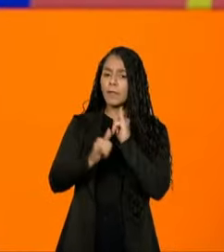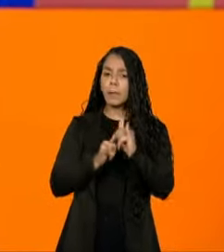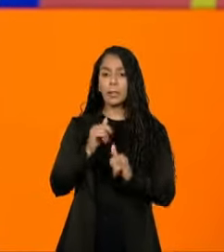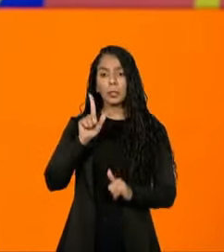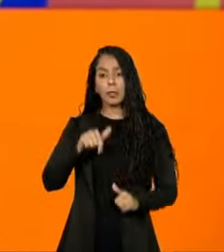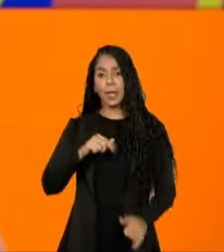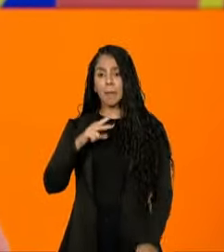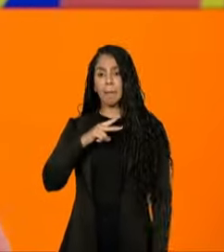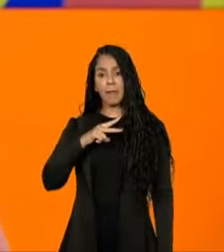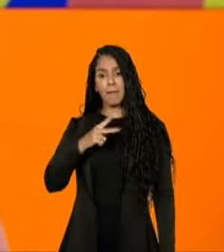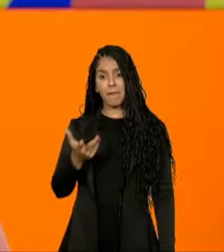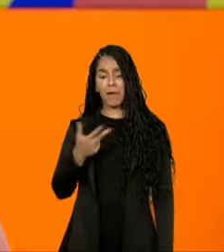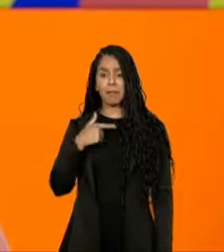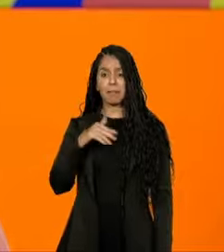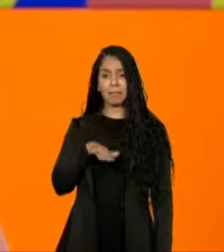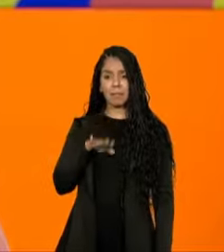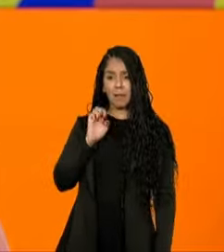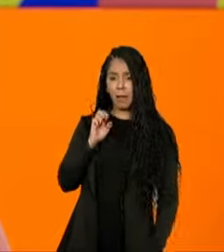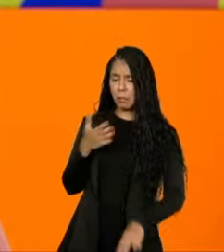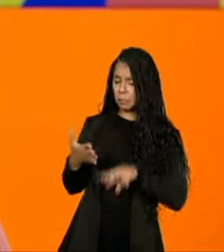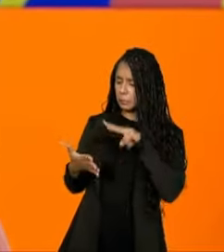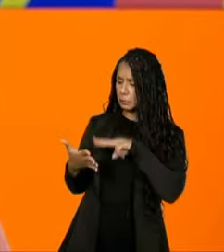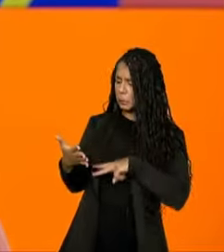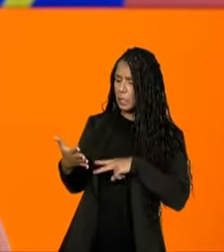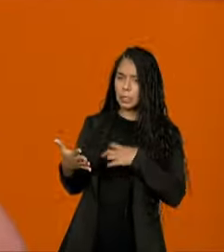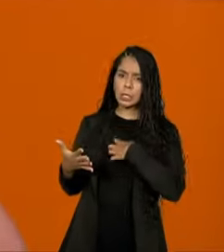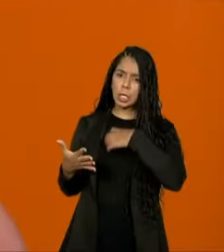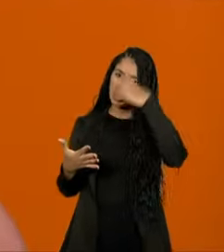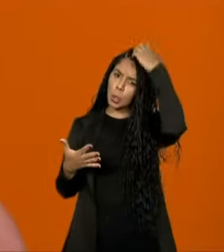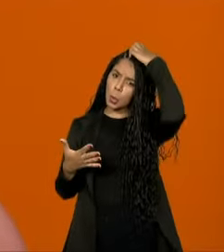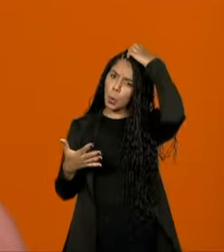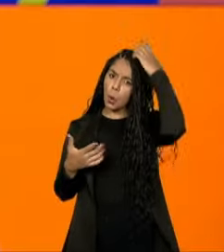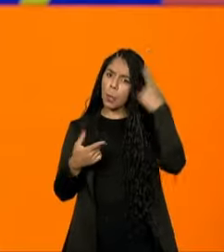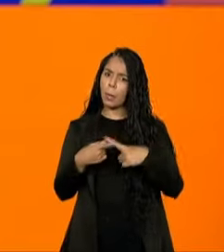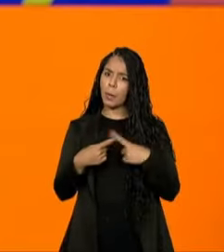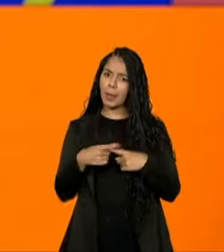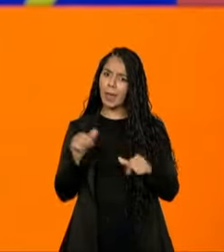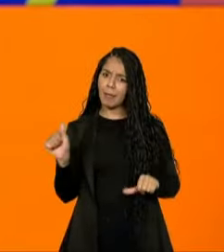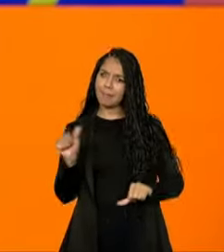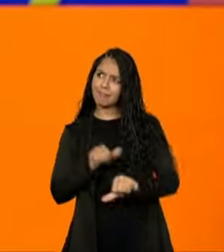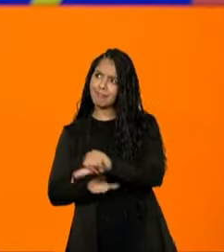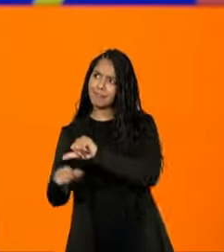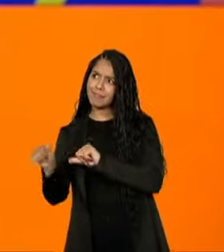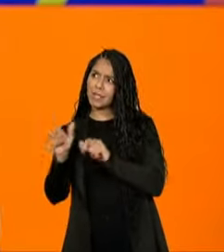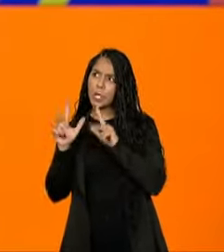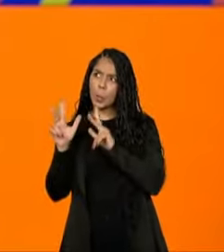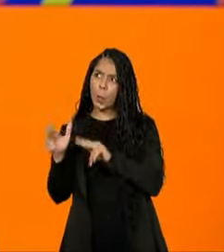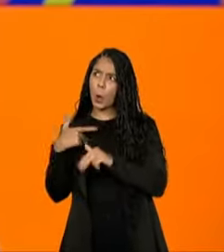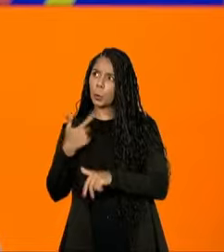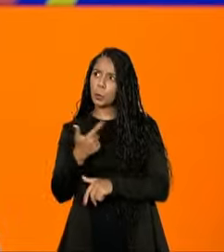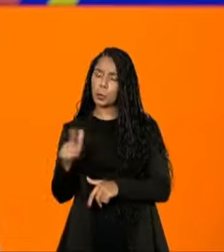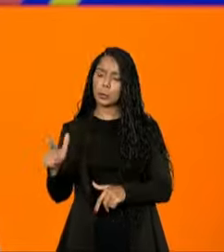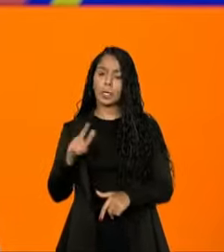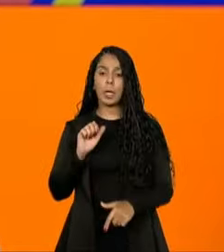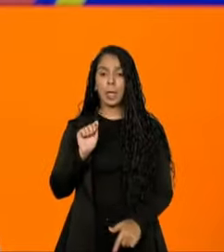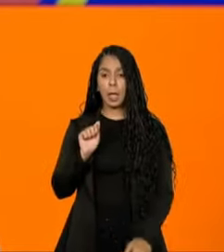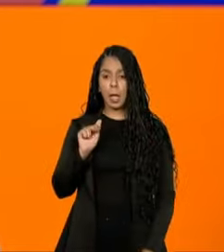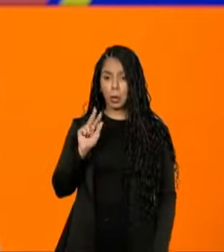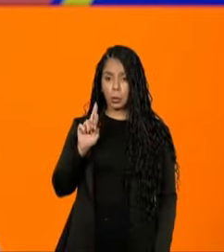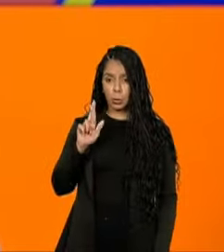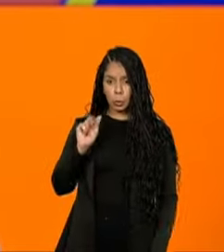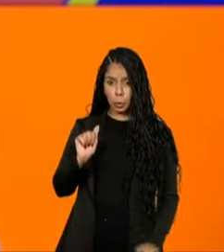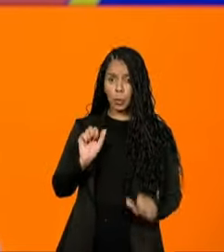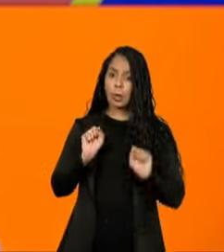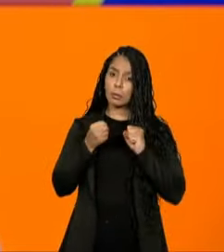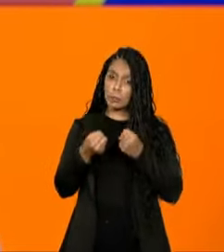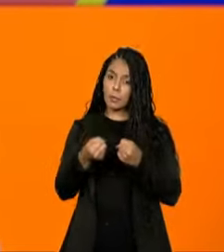pessoais, e aí a mãe que está em casa lendo sente a culpa por não conseguir estar naquele mesmo lugar, que essa autora, ela defende as mães e ela diz que a culpa